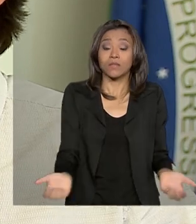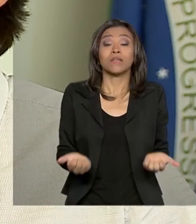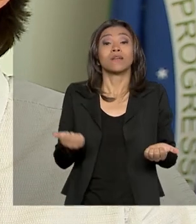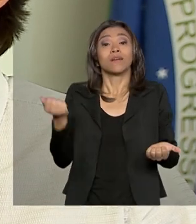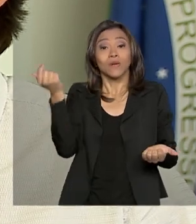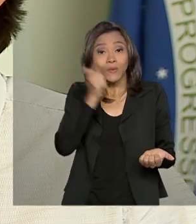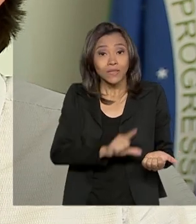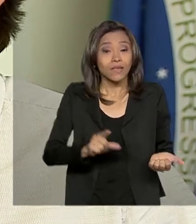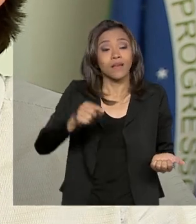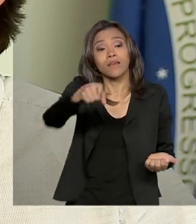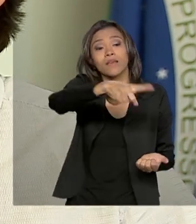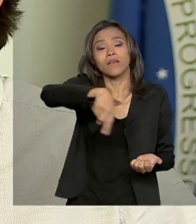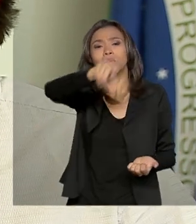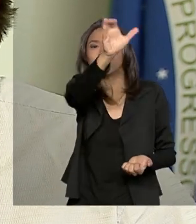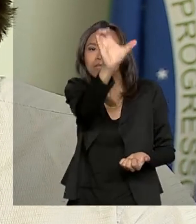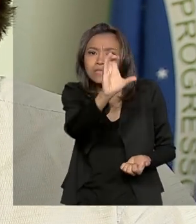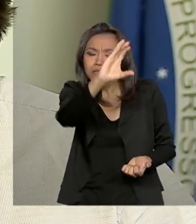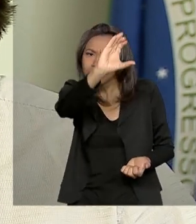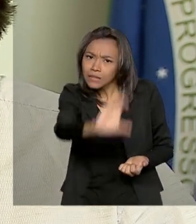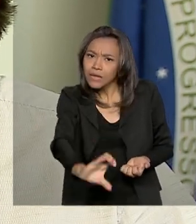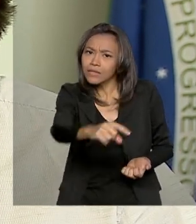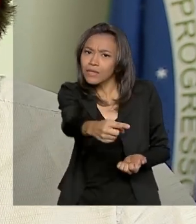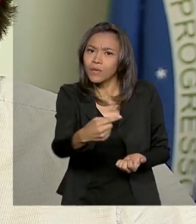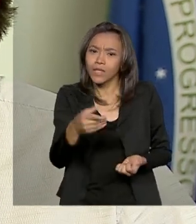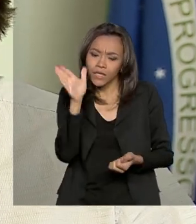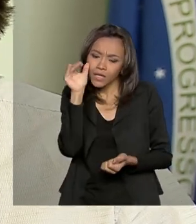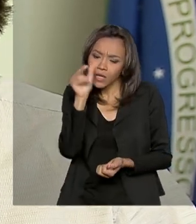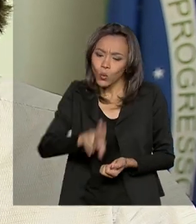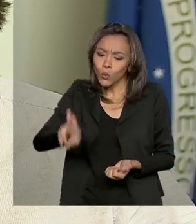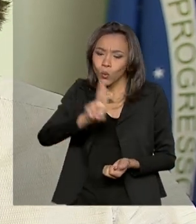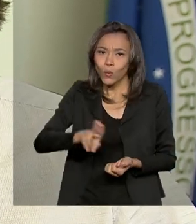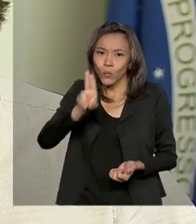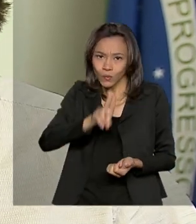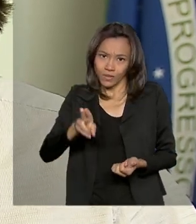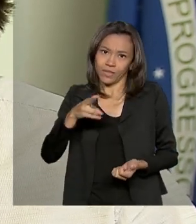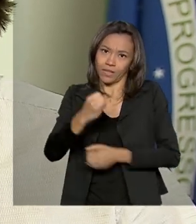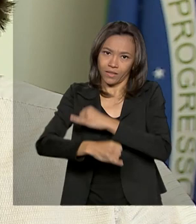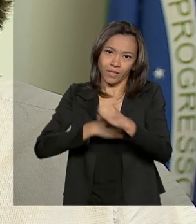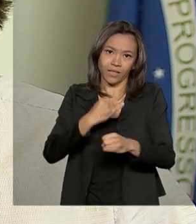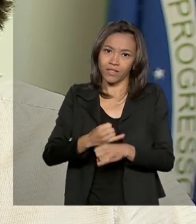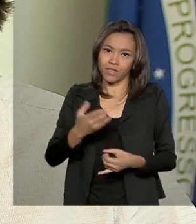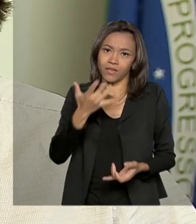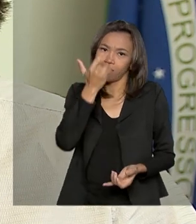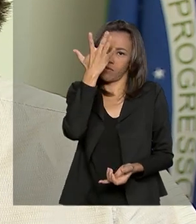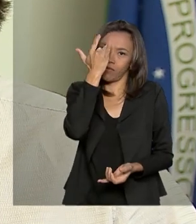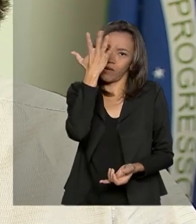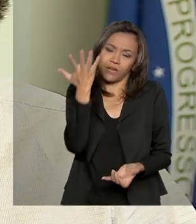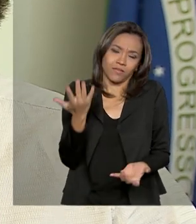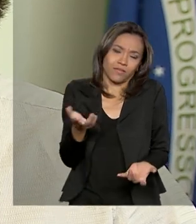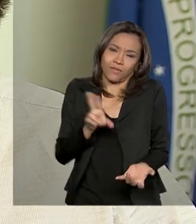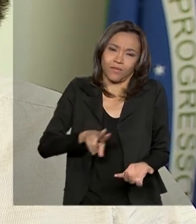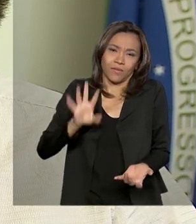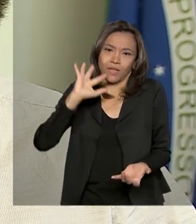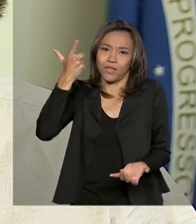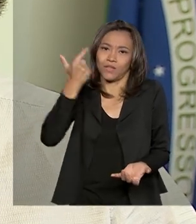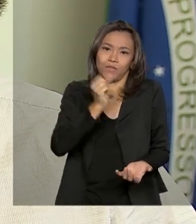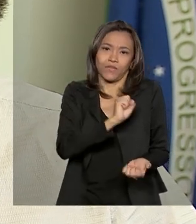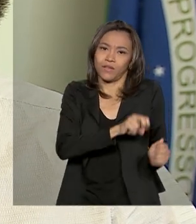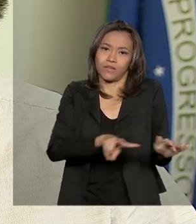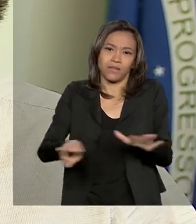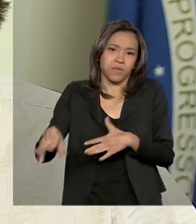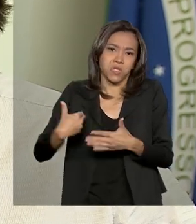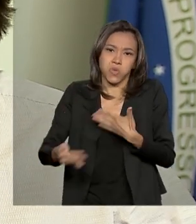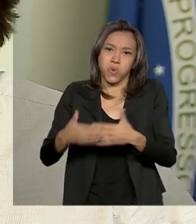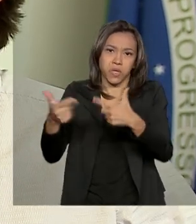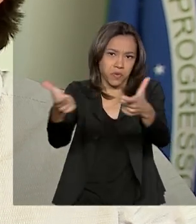Ganha também aquele cidadão que está inserido na internet, que vai ter o governo na palma da mão 24 horas por dia, 7 dias por semana, onde ele quiser,